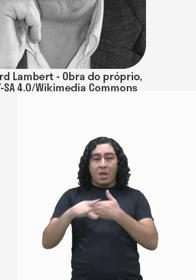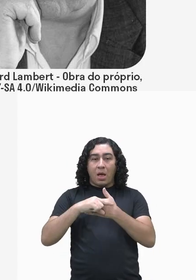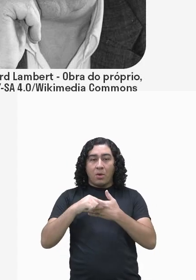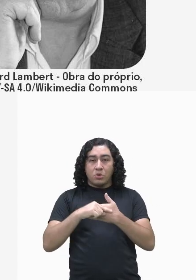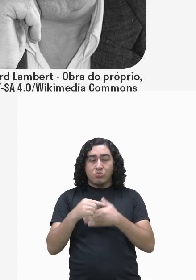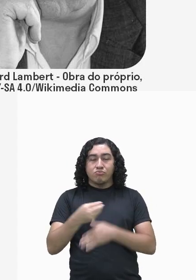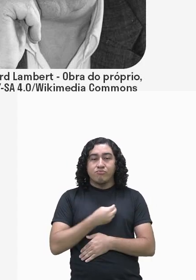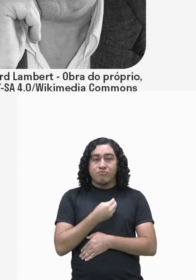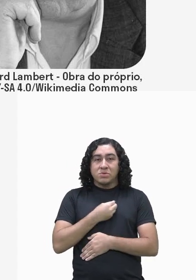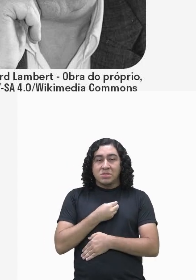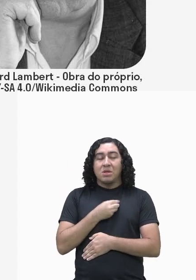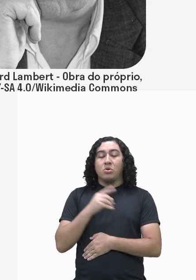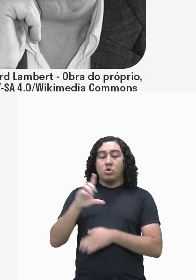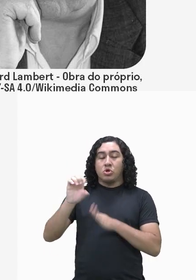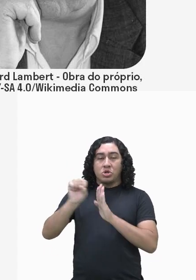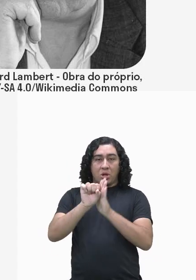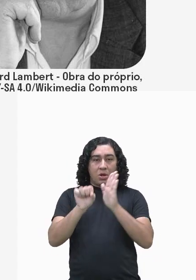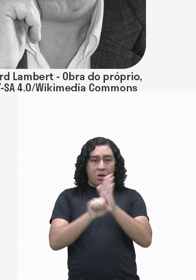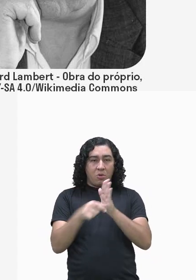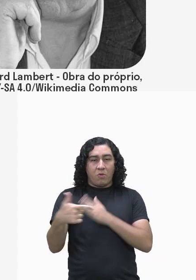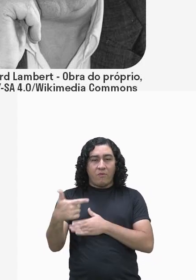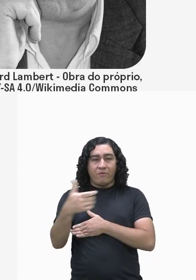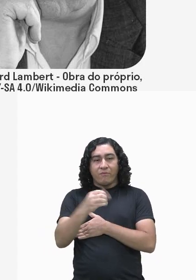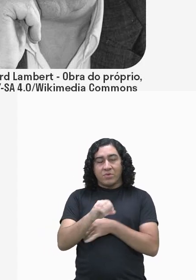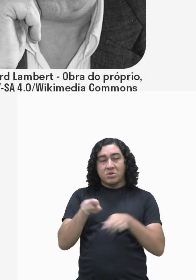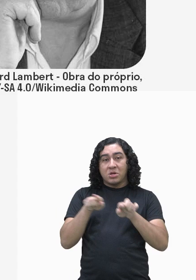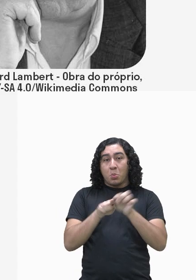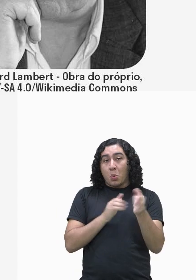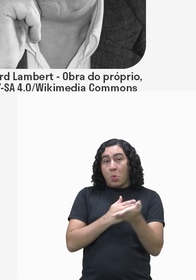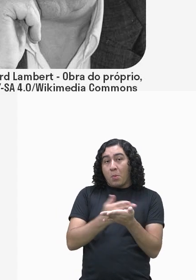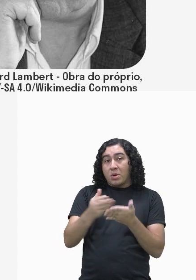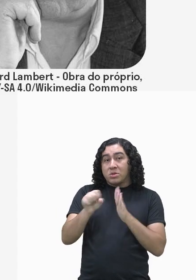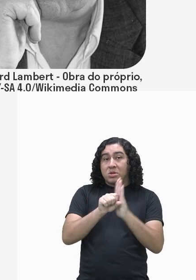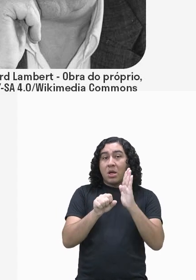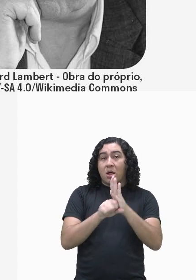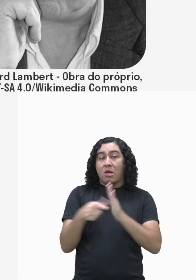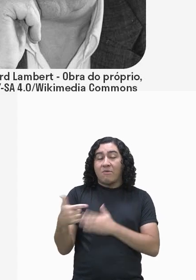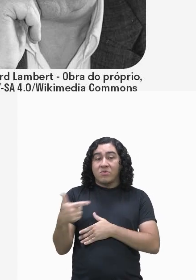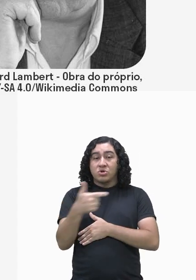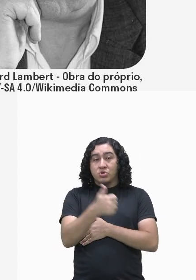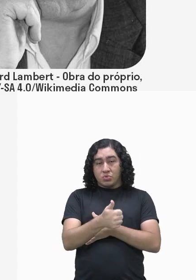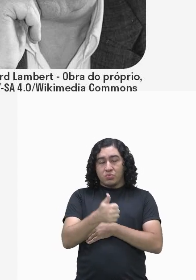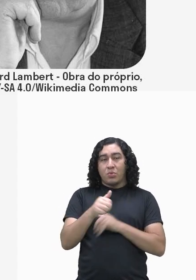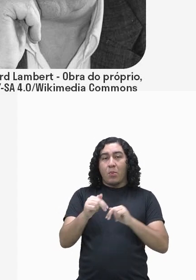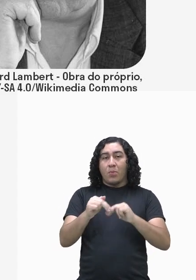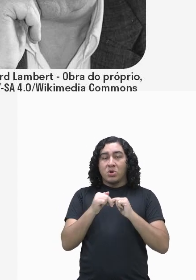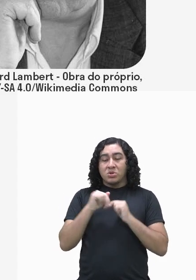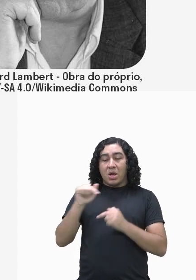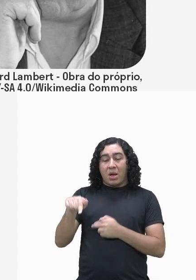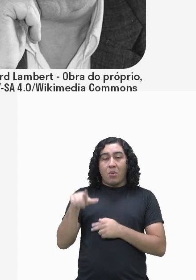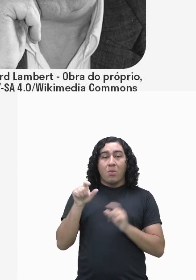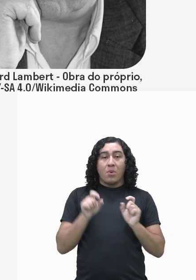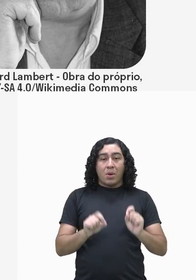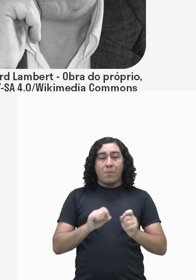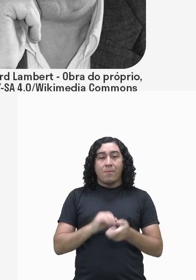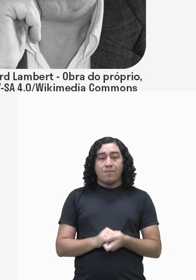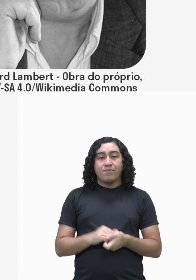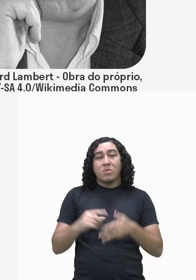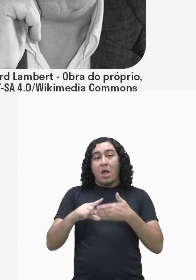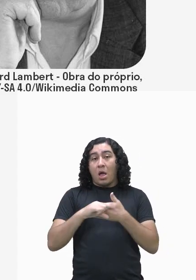durante todo o século XX e início do século XXI. É, portanto, considerado um